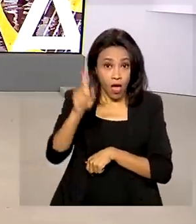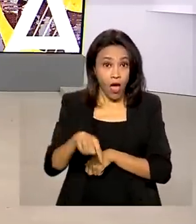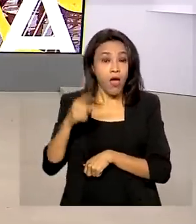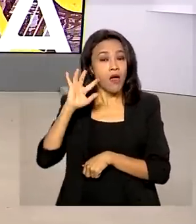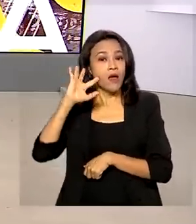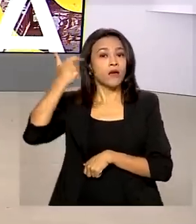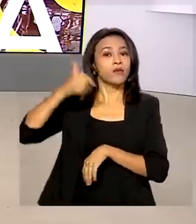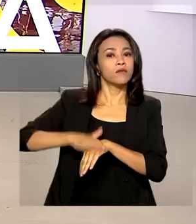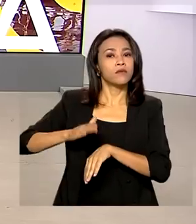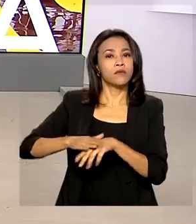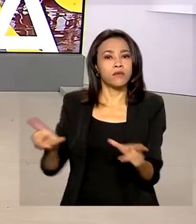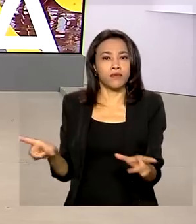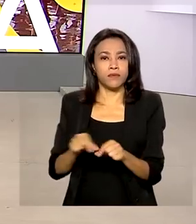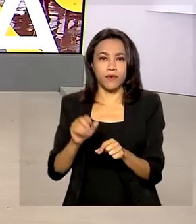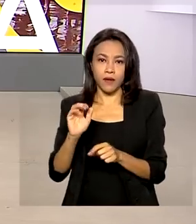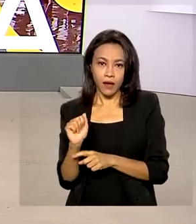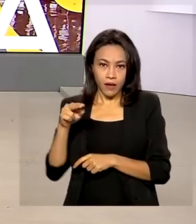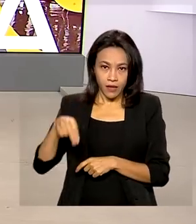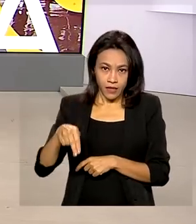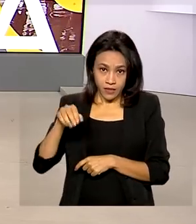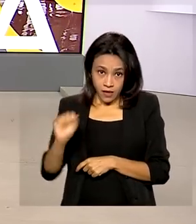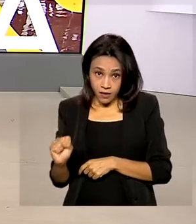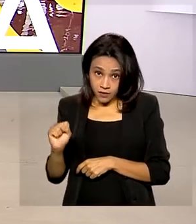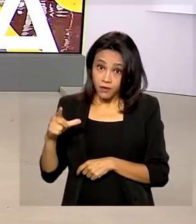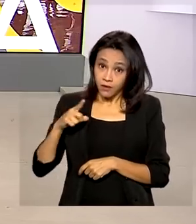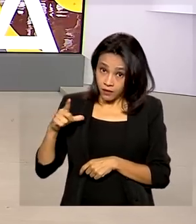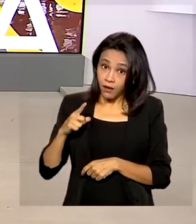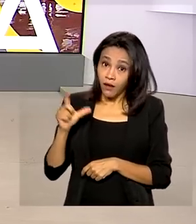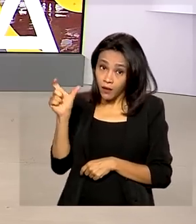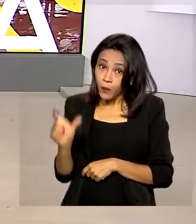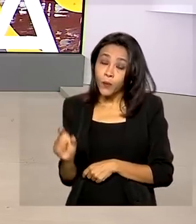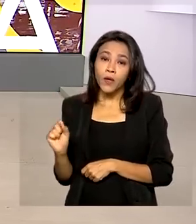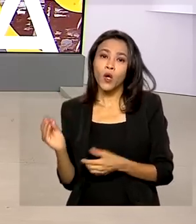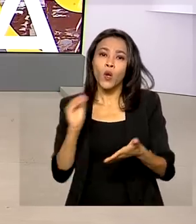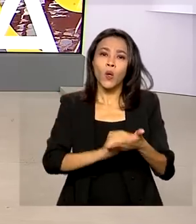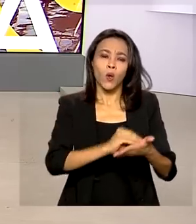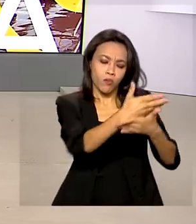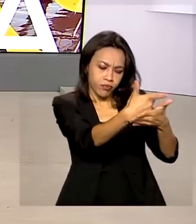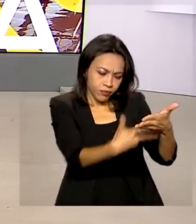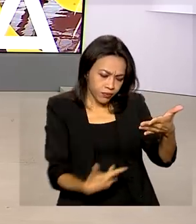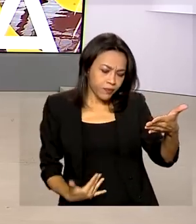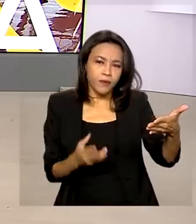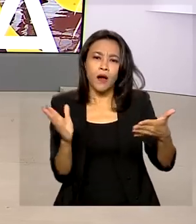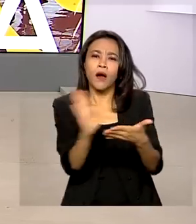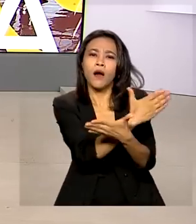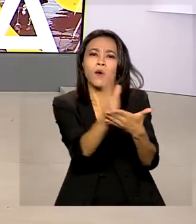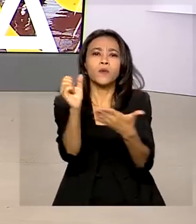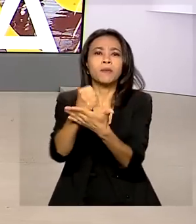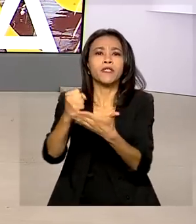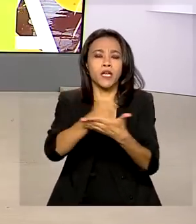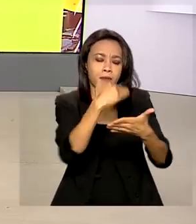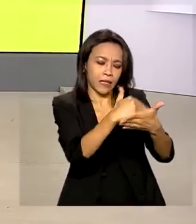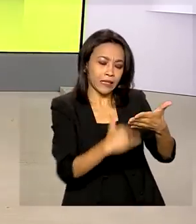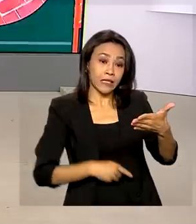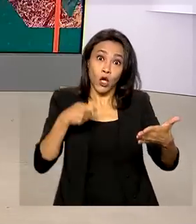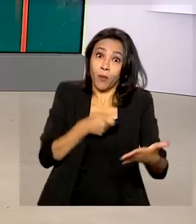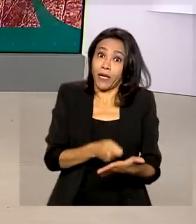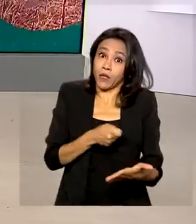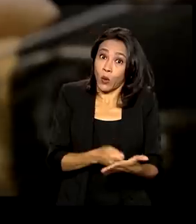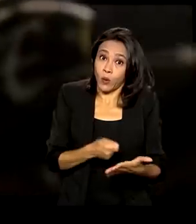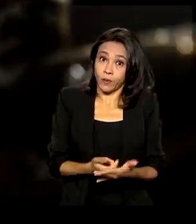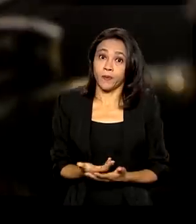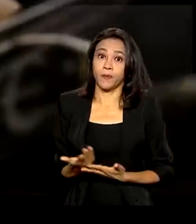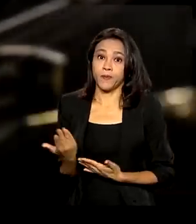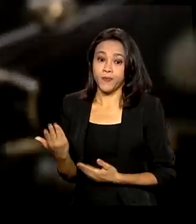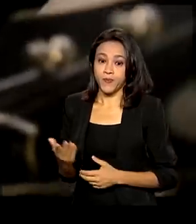Nacional de saúde suplementar a NS que também incluiu alguns medicamentos na lista de coberturas obrigatórias